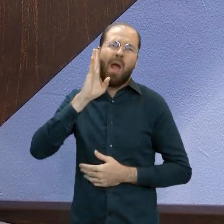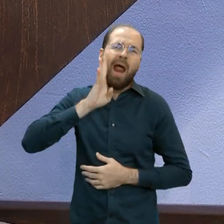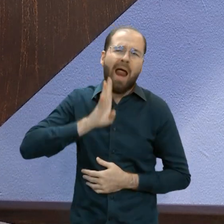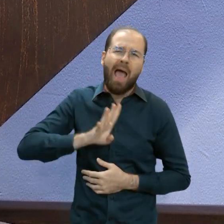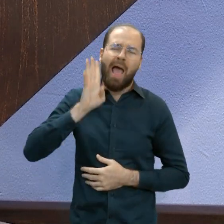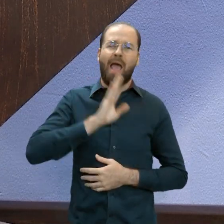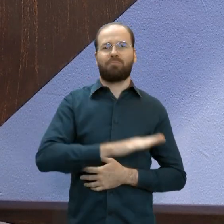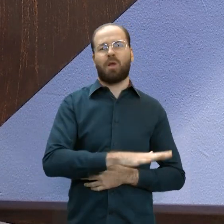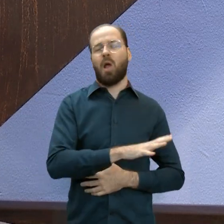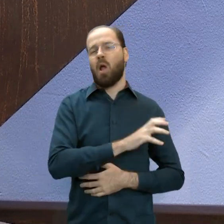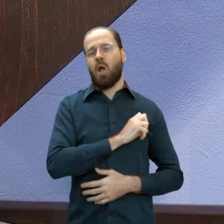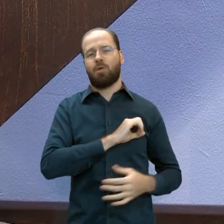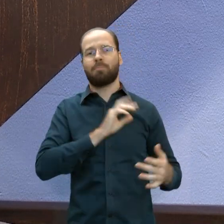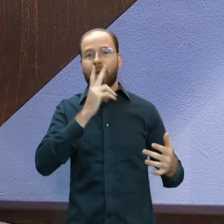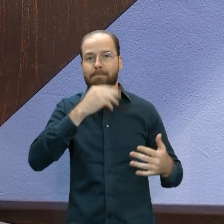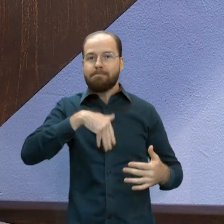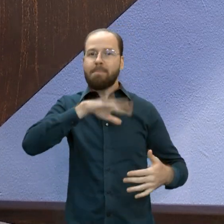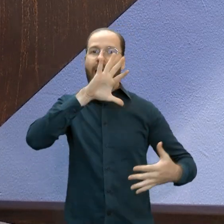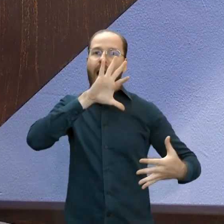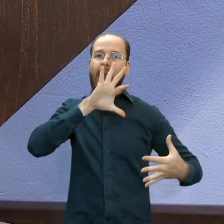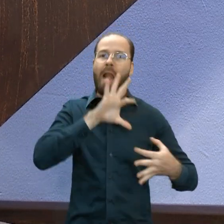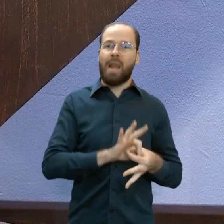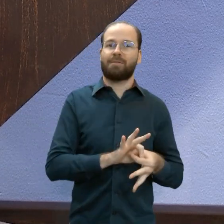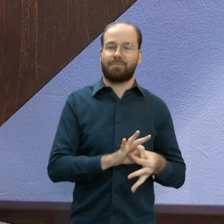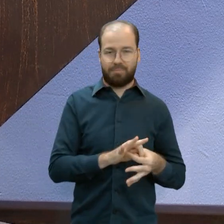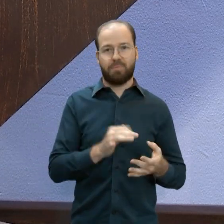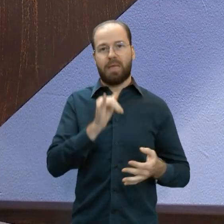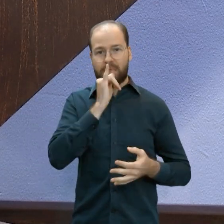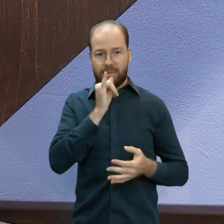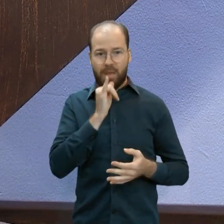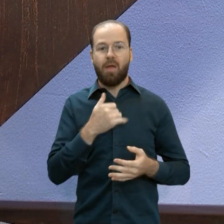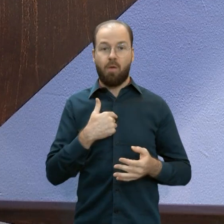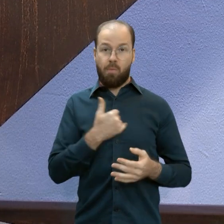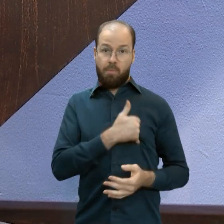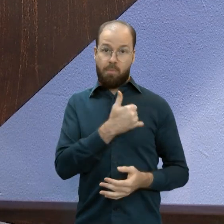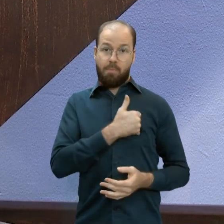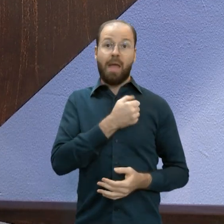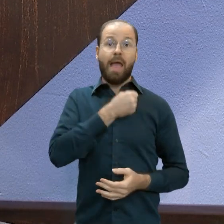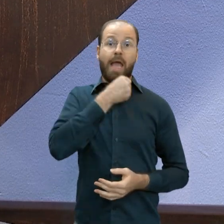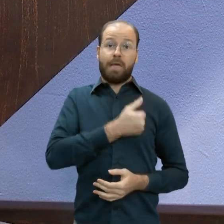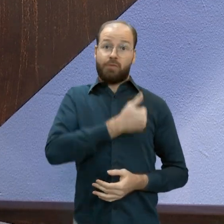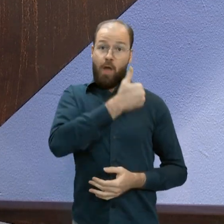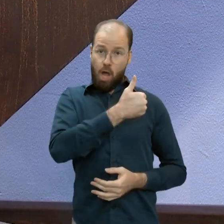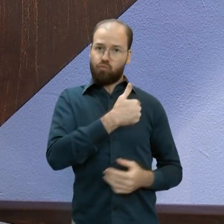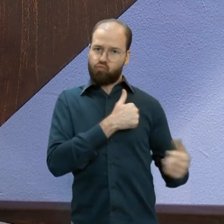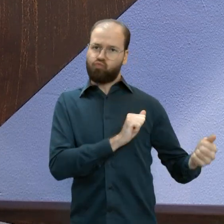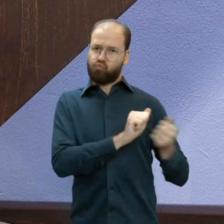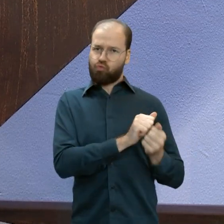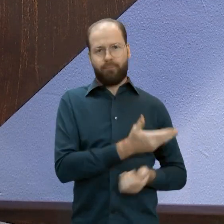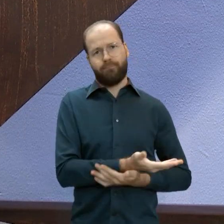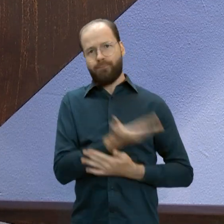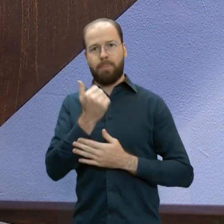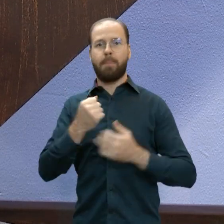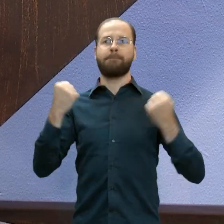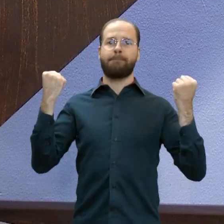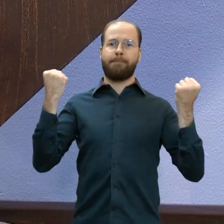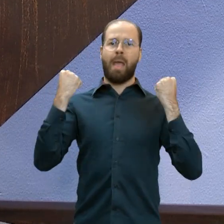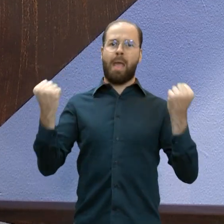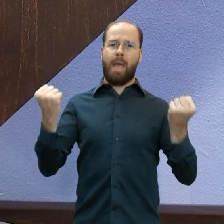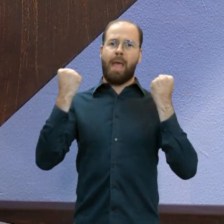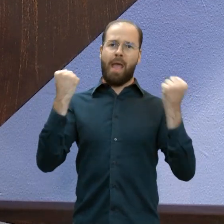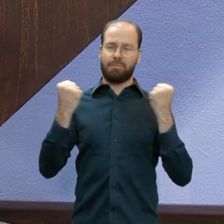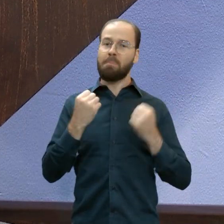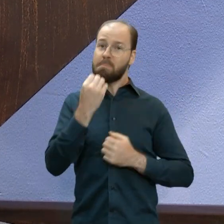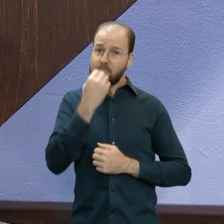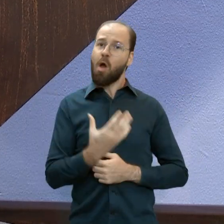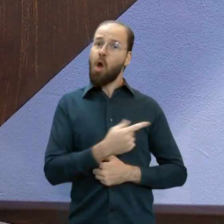exemplo, eu estou com meu filho agora malhando com ele, vou na academia com ele, eu acho super legal, falo para ele, Arthur, foi muito bom, é bom demais